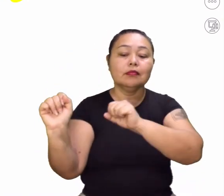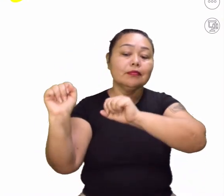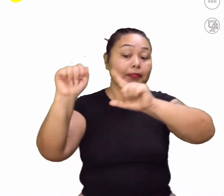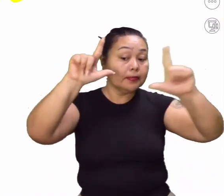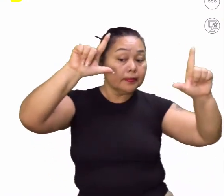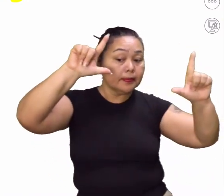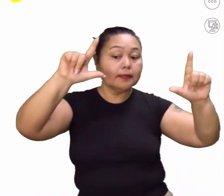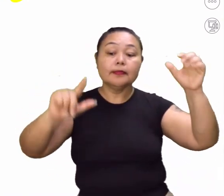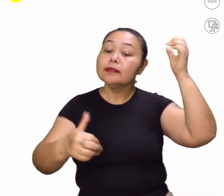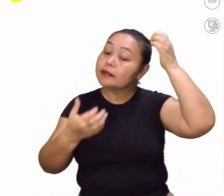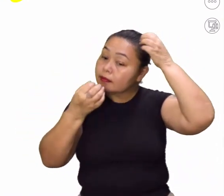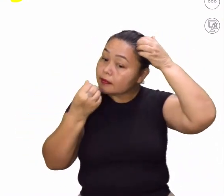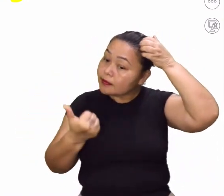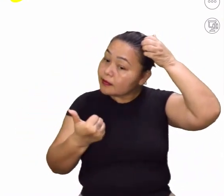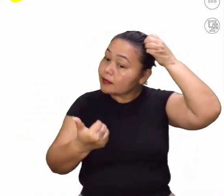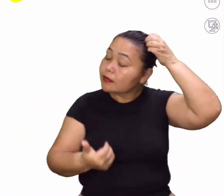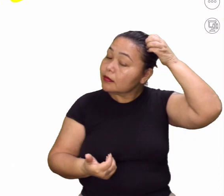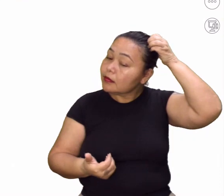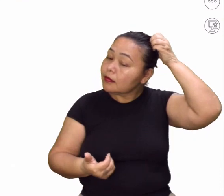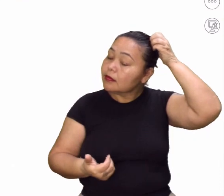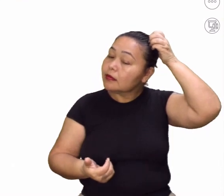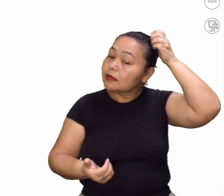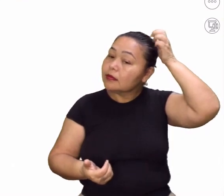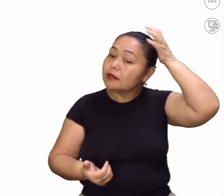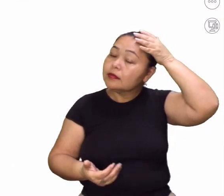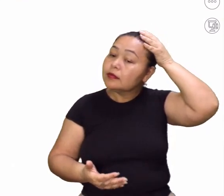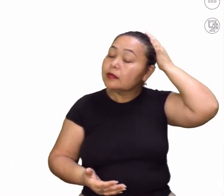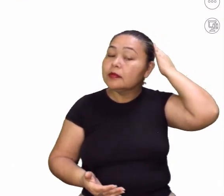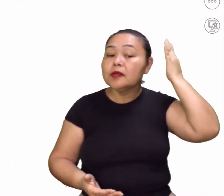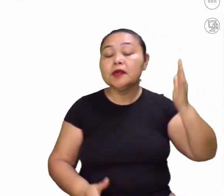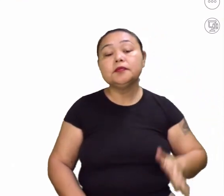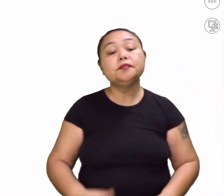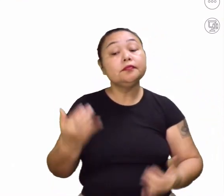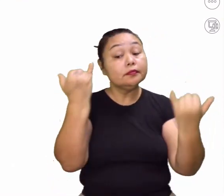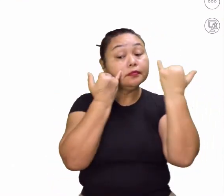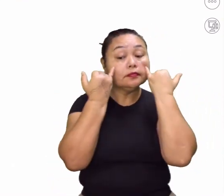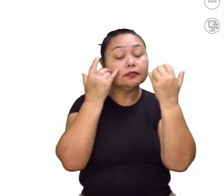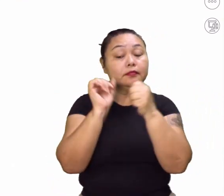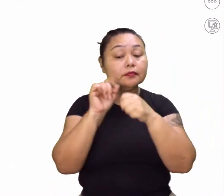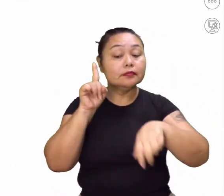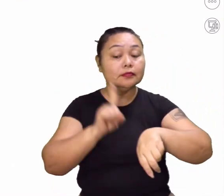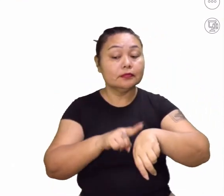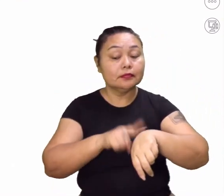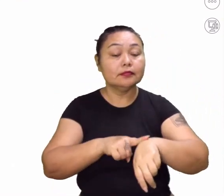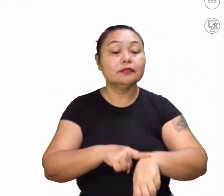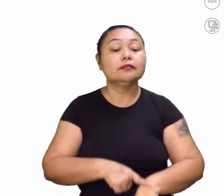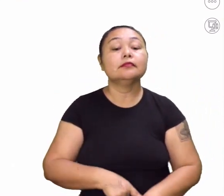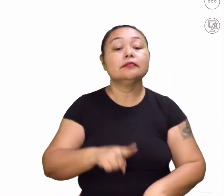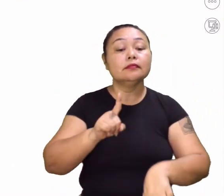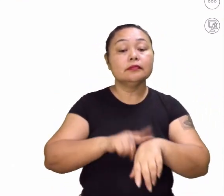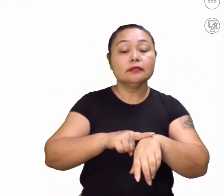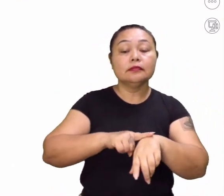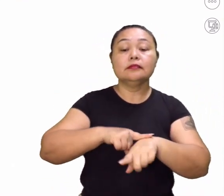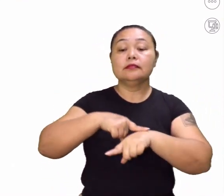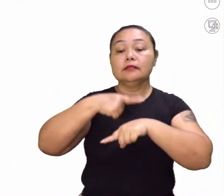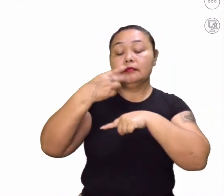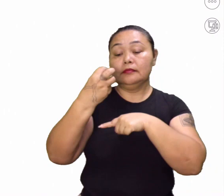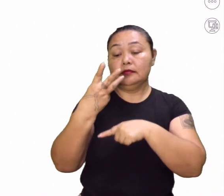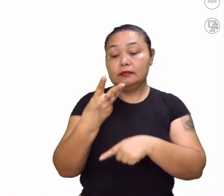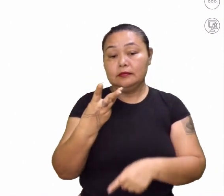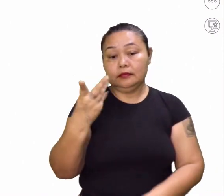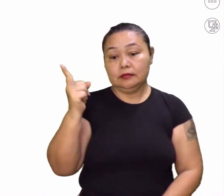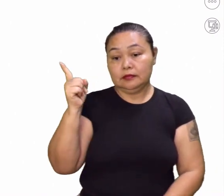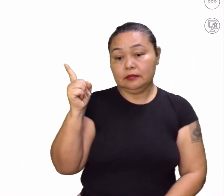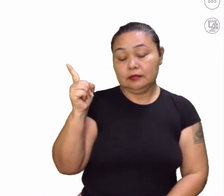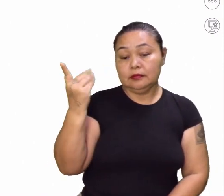slides. Tudo bem? Vamos lá. Avançando informações sobre fuso horário. O tempo de rotação da Terra aí,